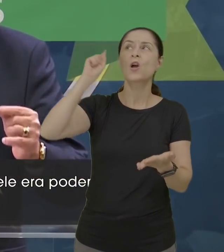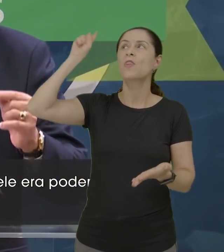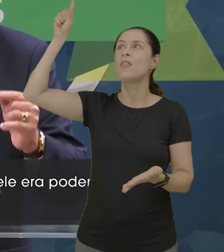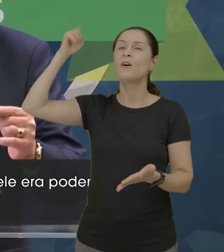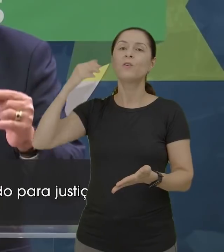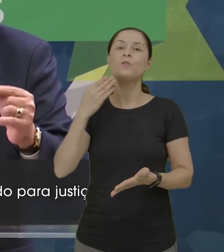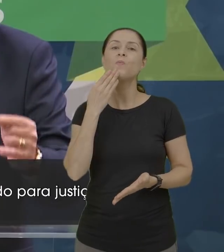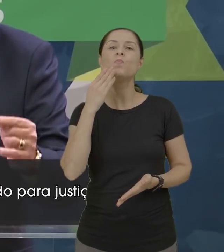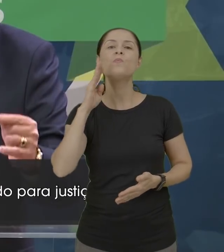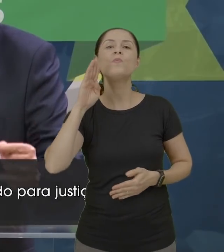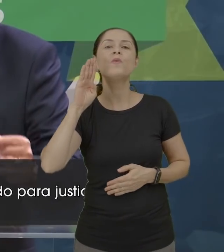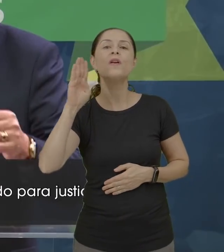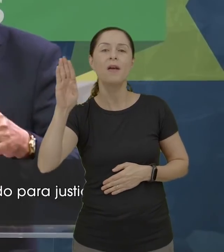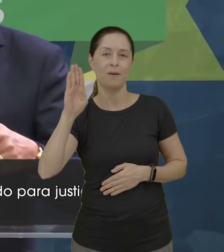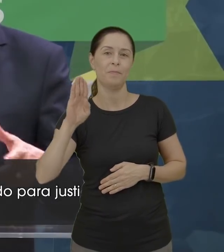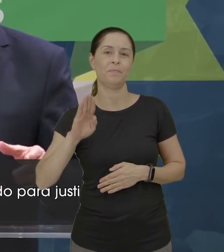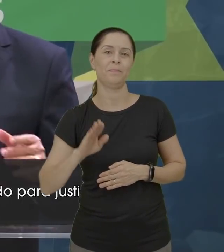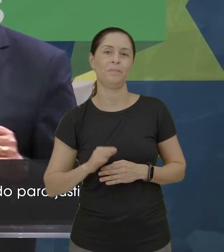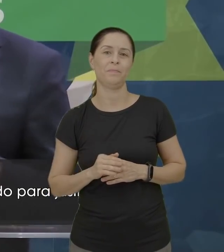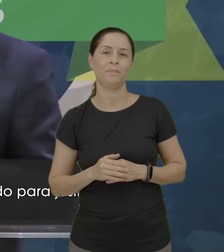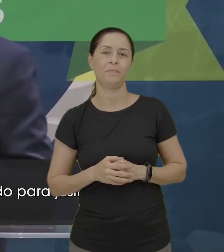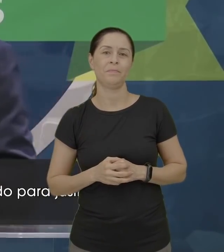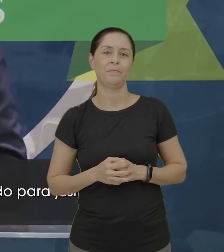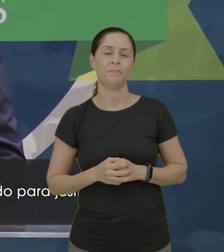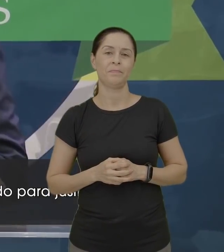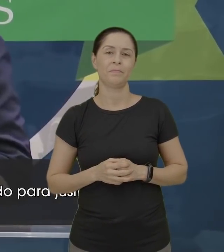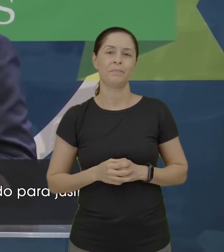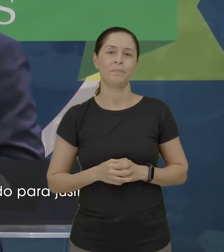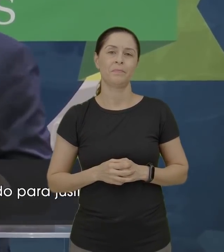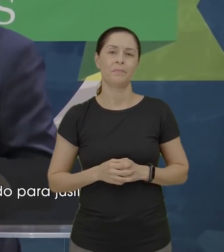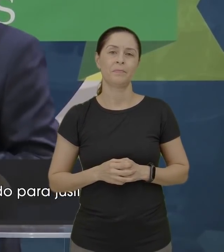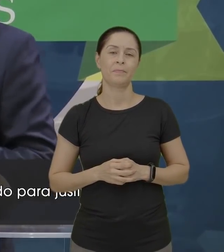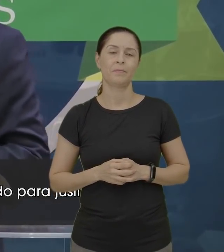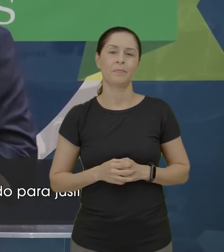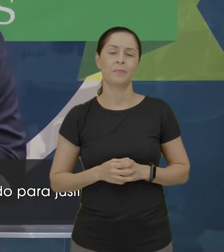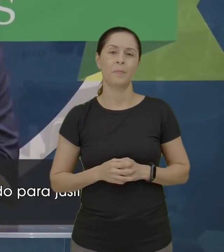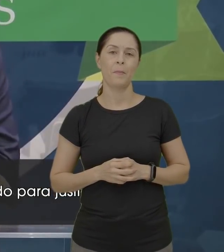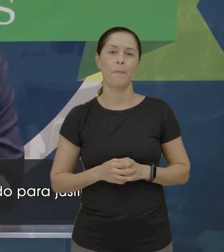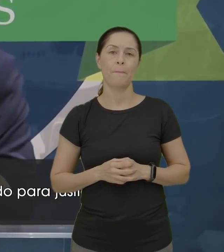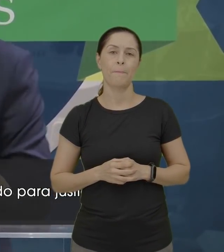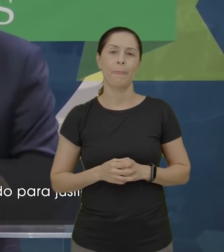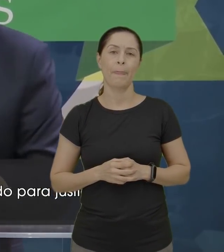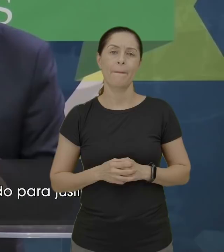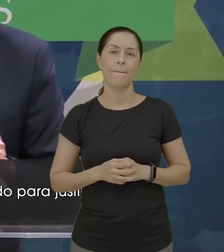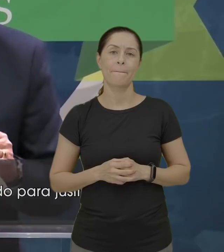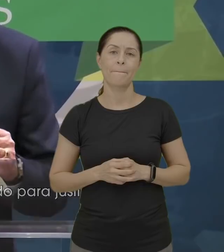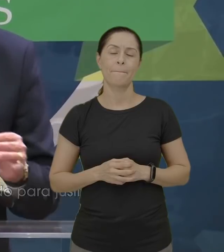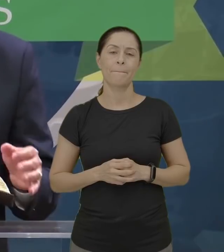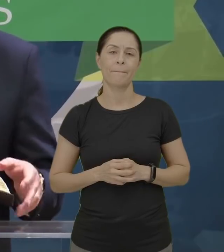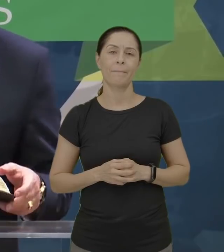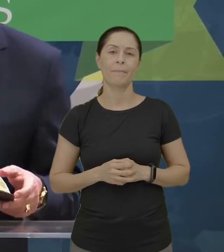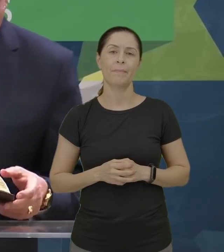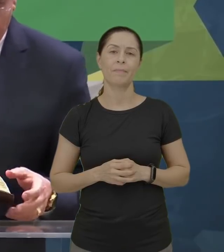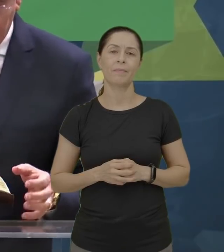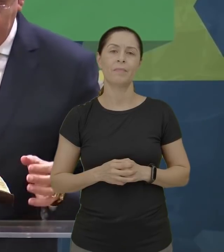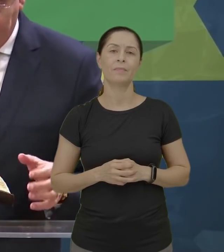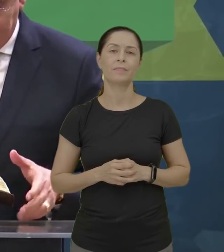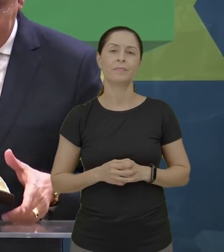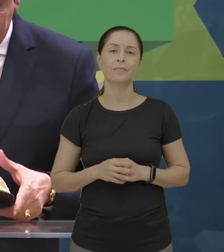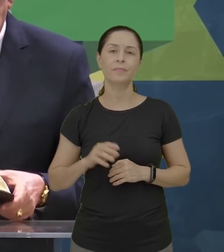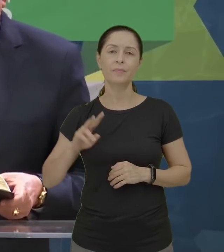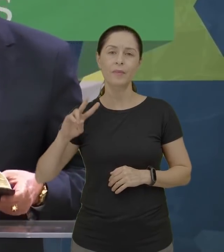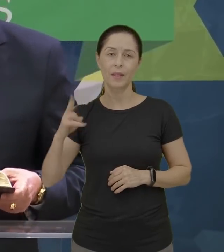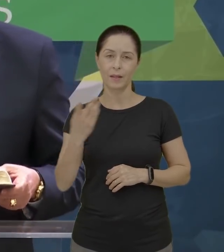pelo que isso lhe foi também imputado para a justiça. Então, o que o autor aos Hebreus está nos ensinando, voltando para